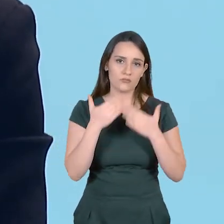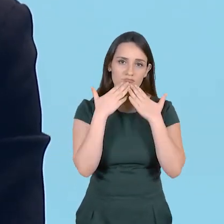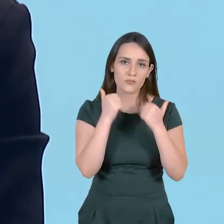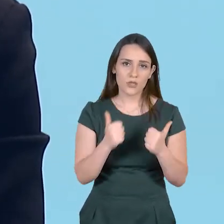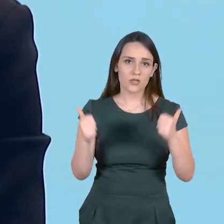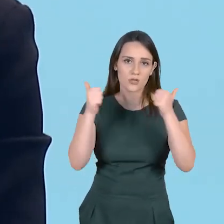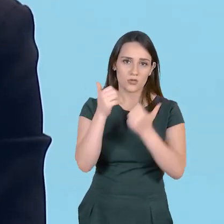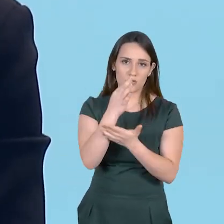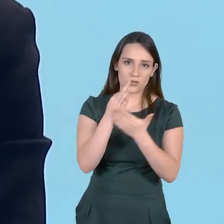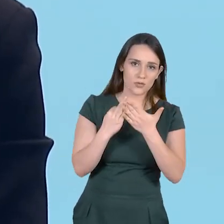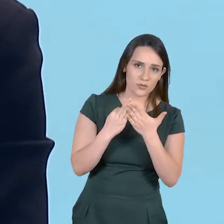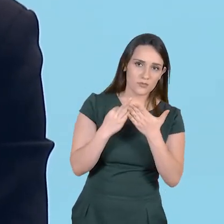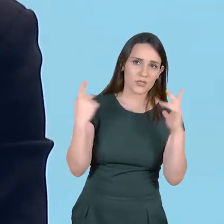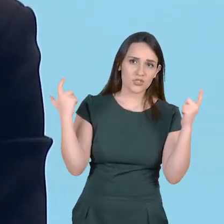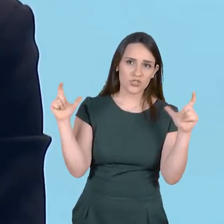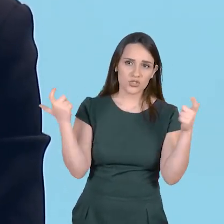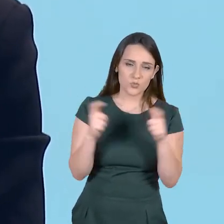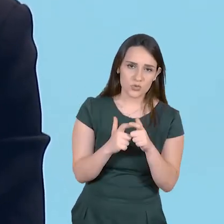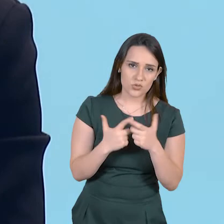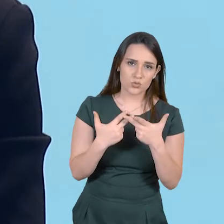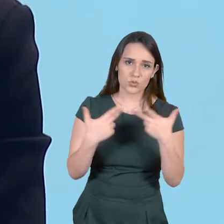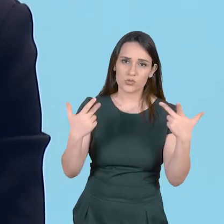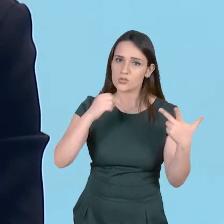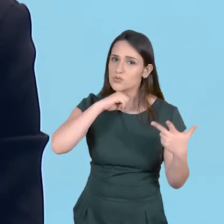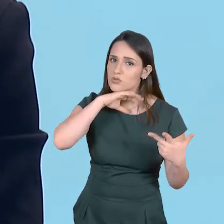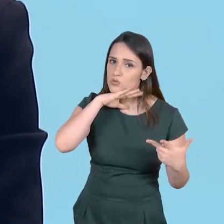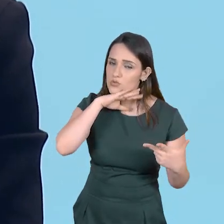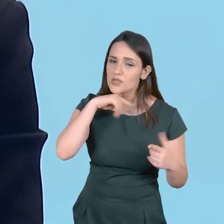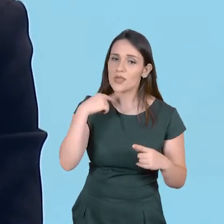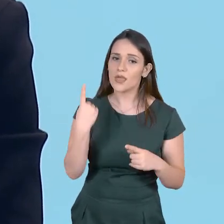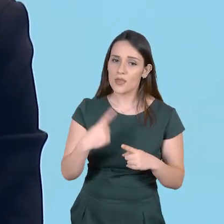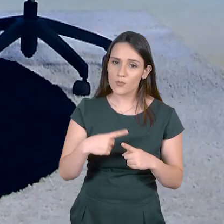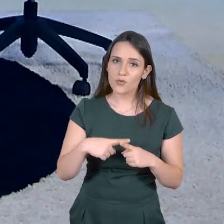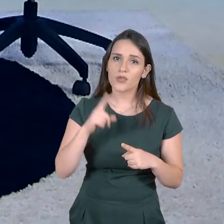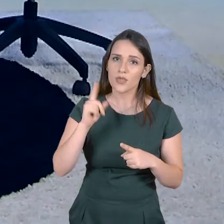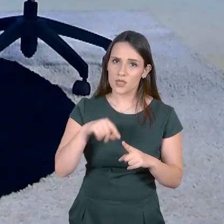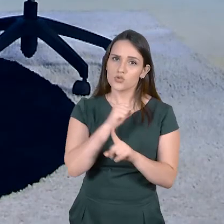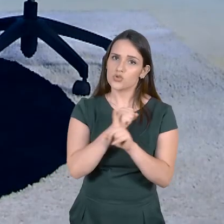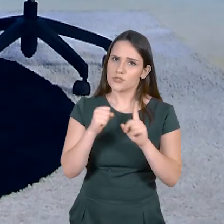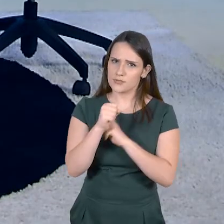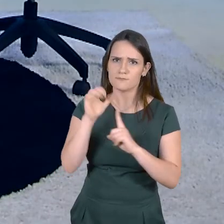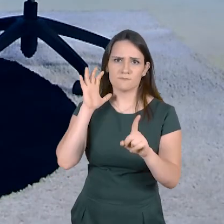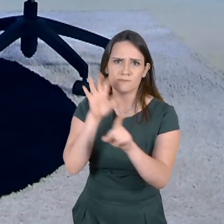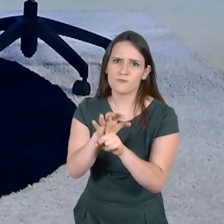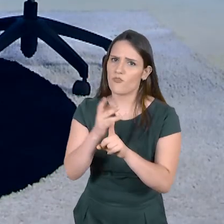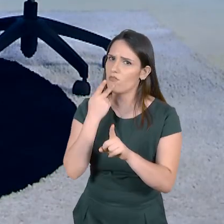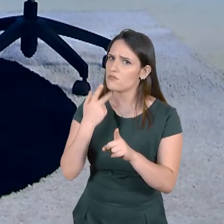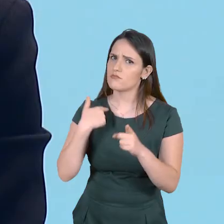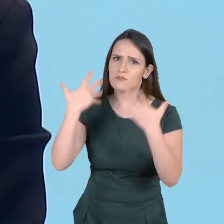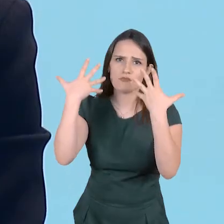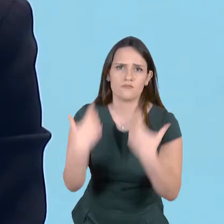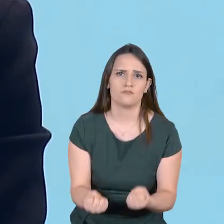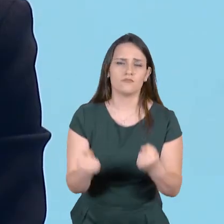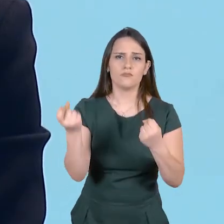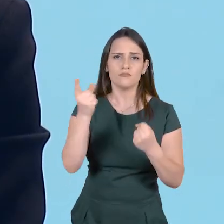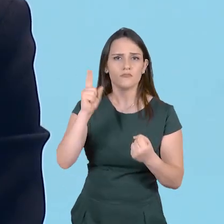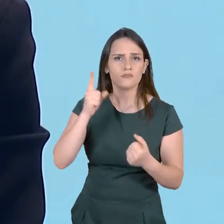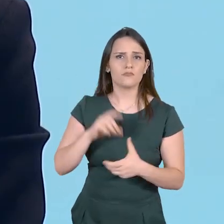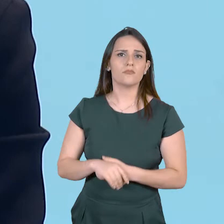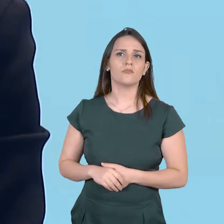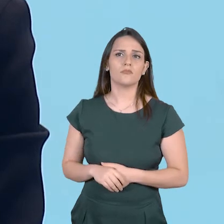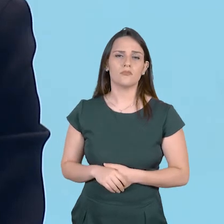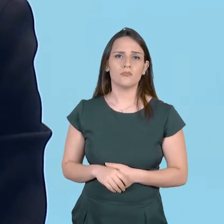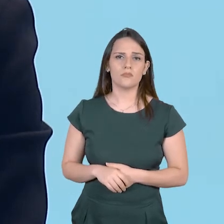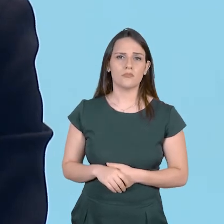né, minimizando os impactos, foi por conta dessa pressão da sociedade. A retirada do texto